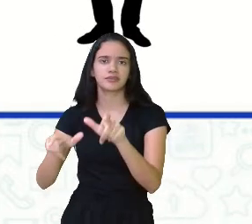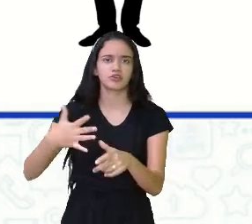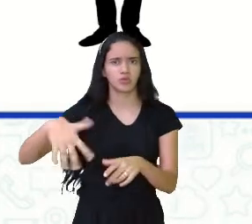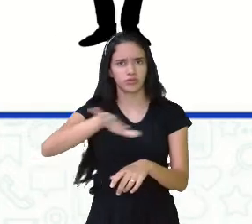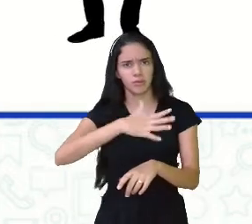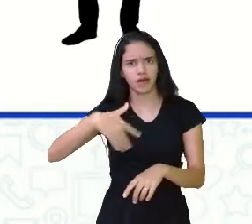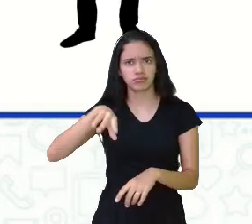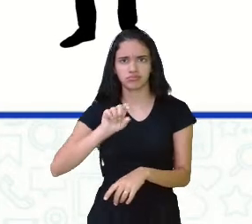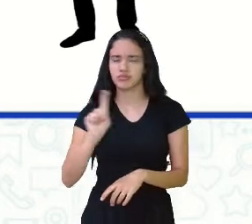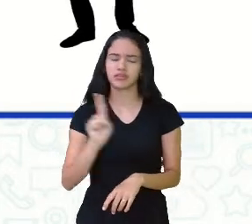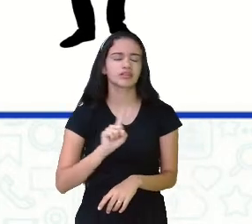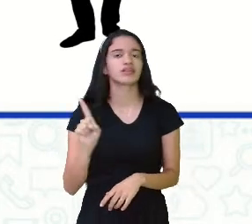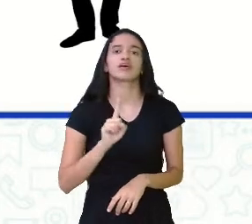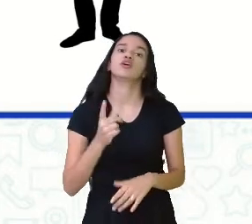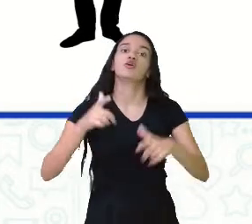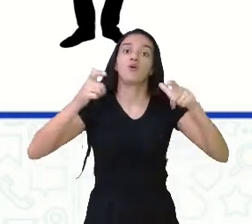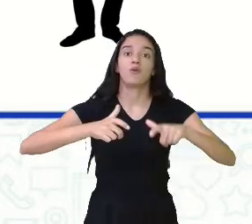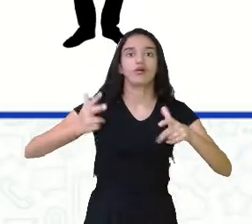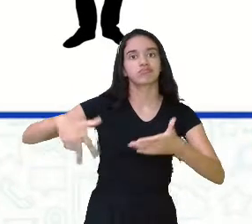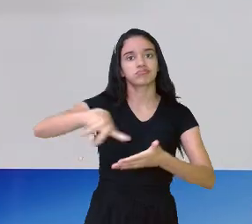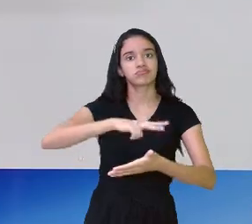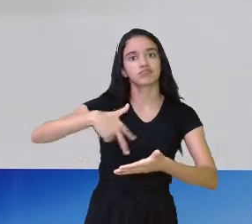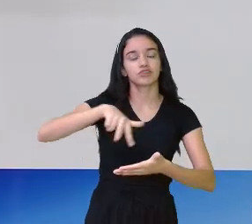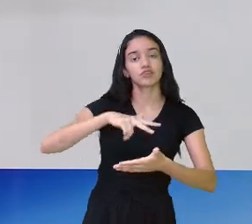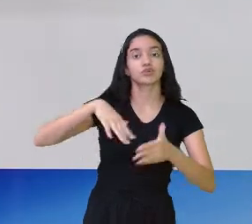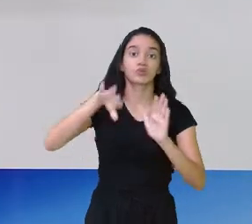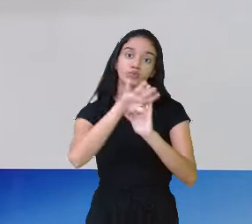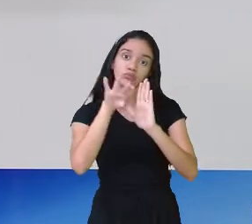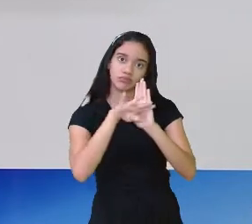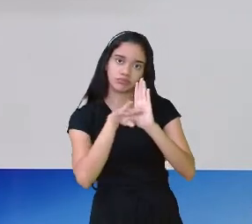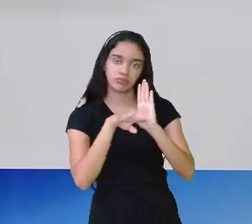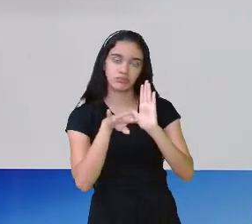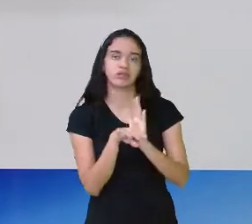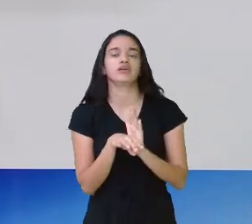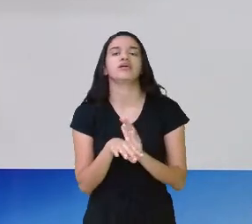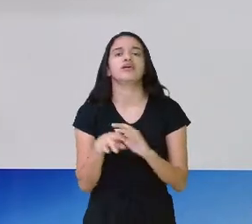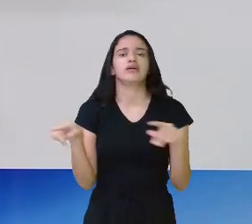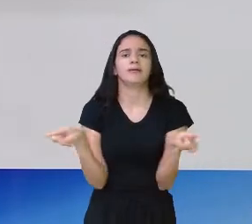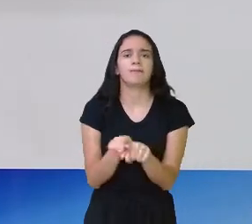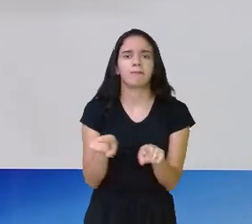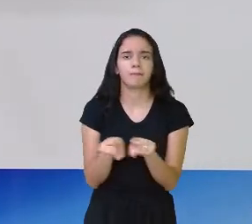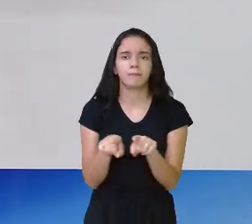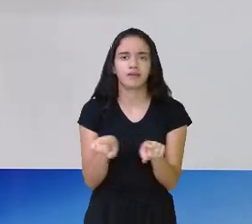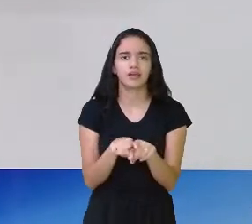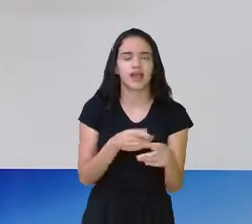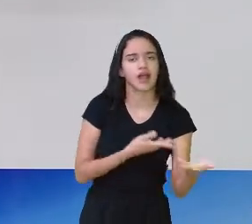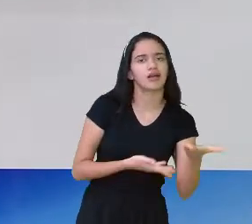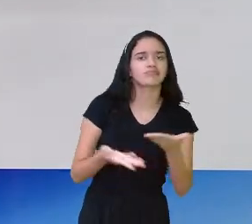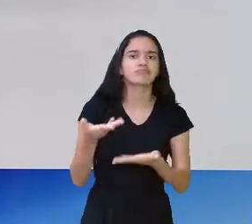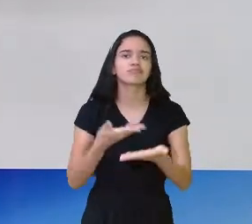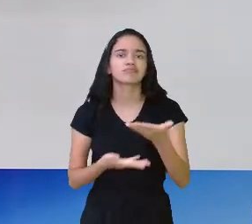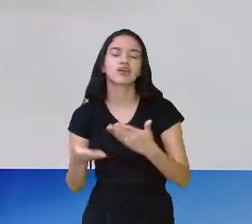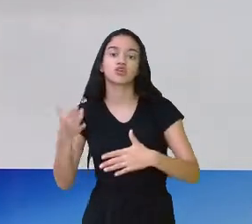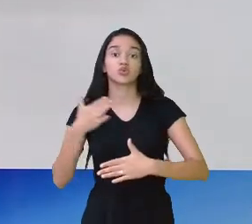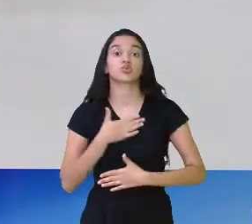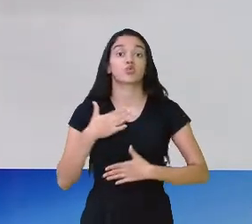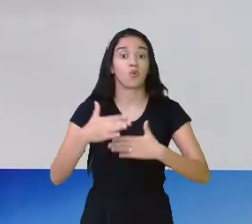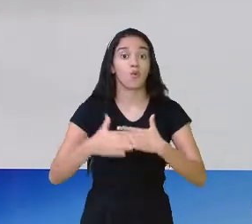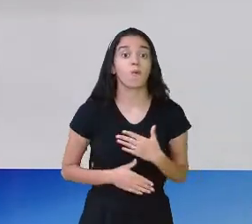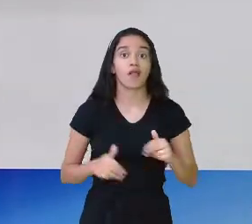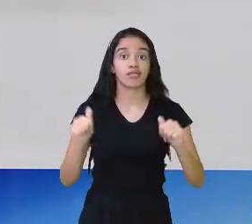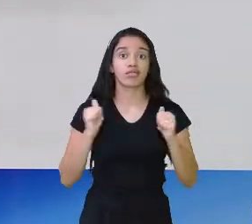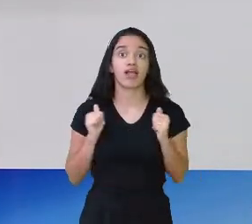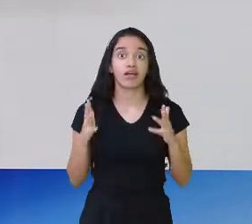só isso, o lugar onde se dança, né, com todas essas variações. Ele é também a relação do corpo e da ação